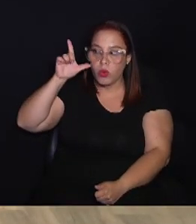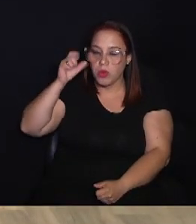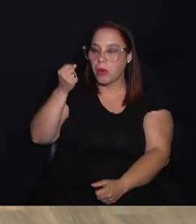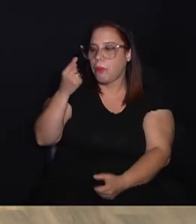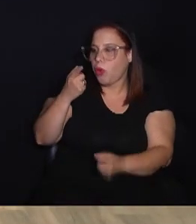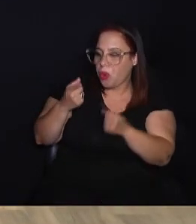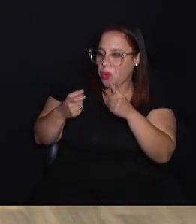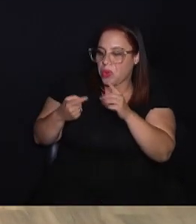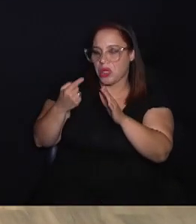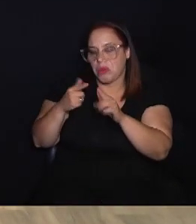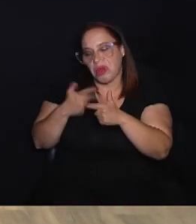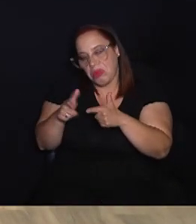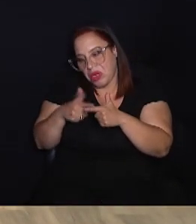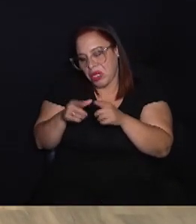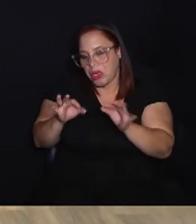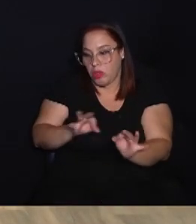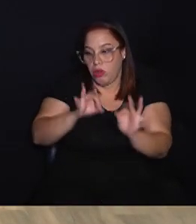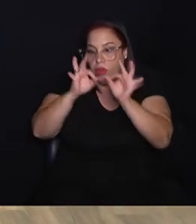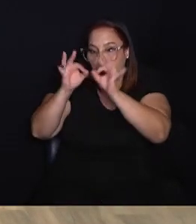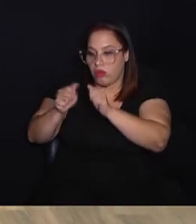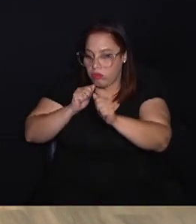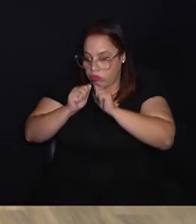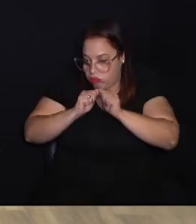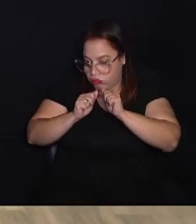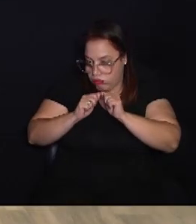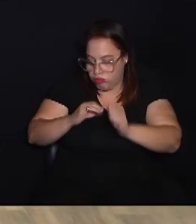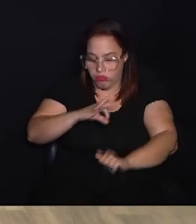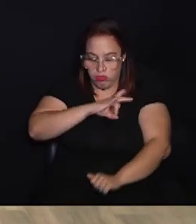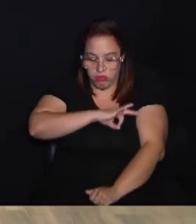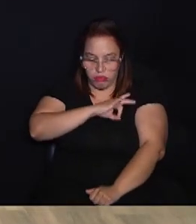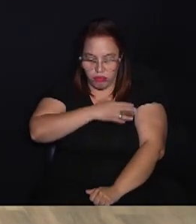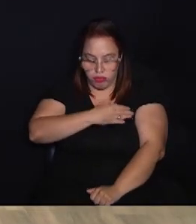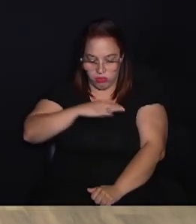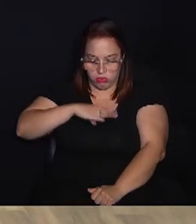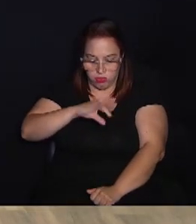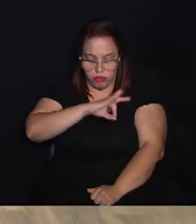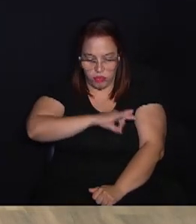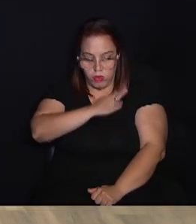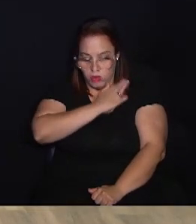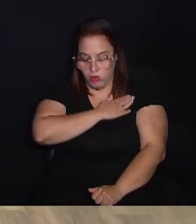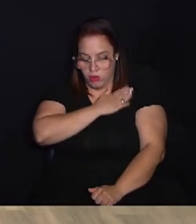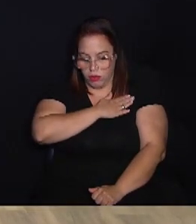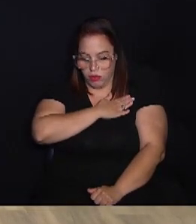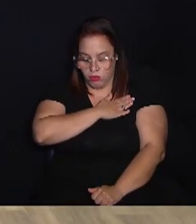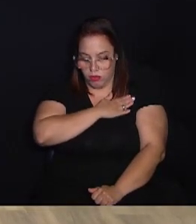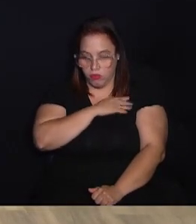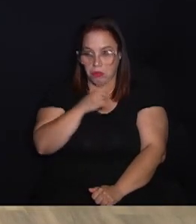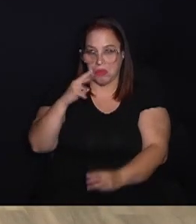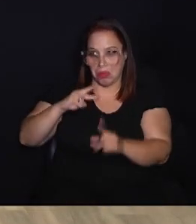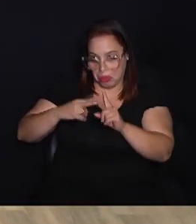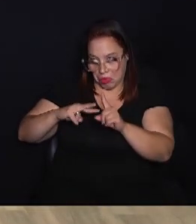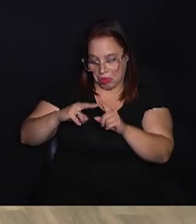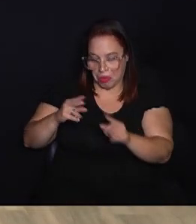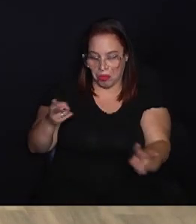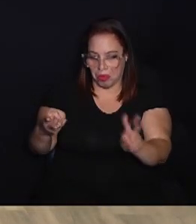de apuração demorava 2, 3 dias. Né? Então a ansiedade era muito maior, né? Mas além disso,